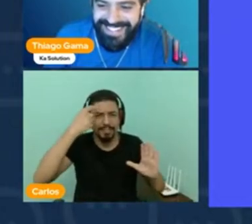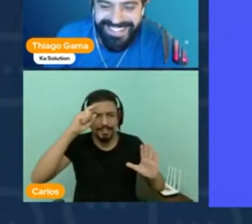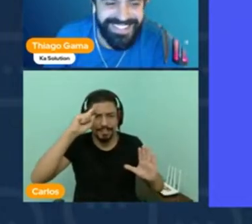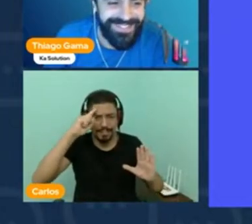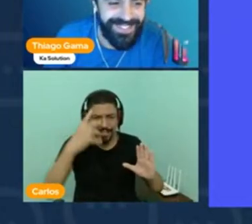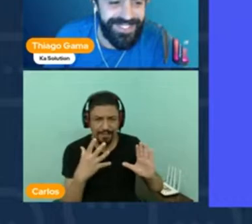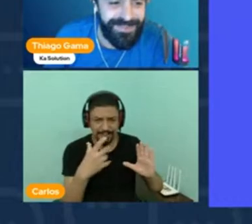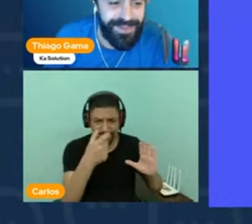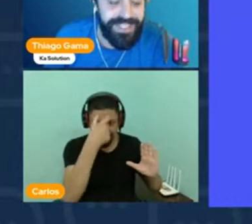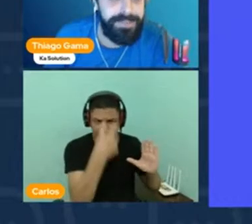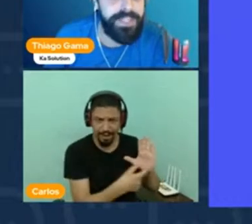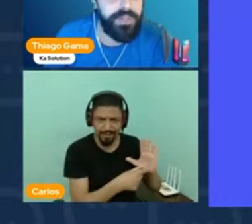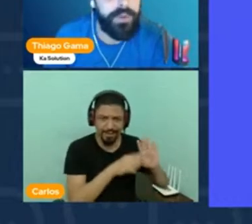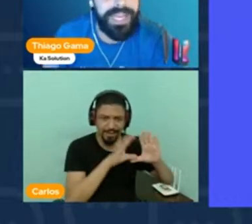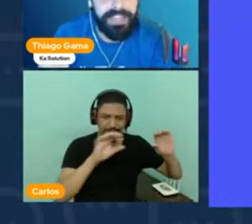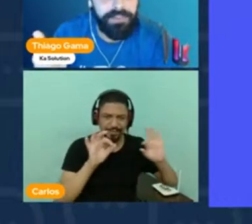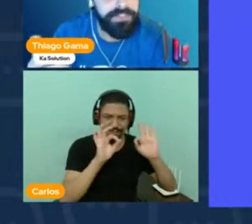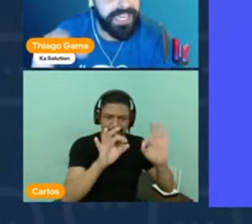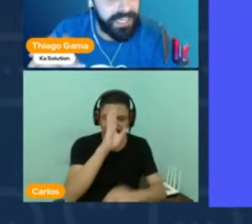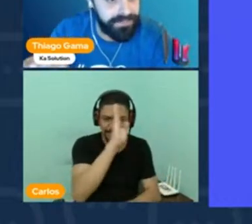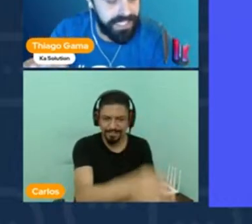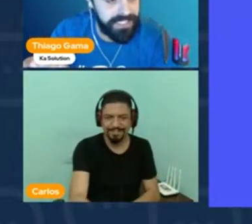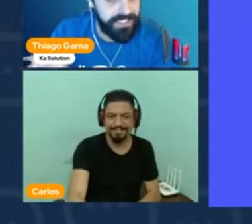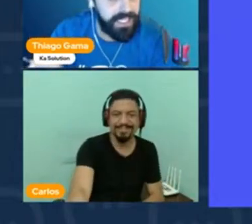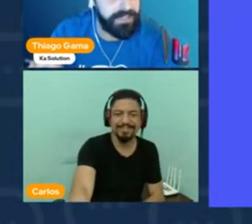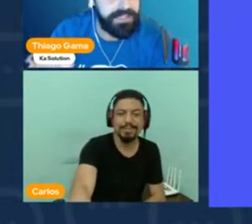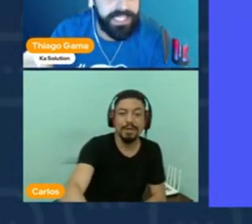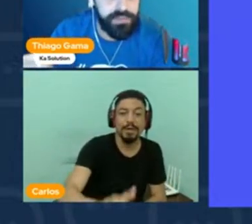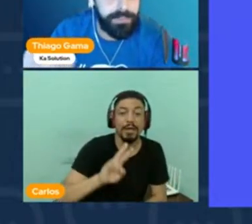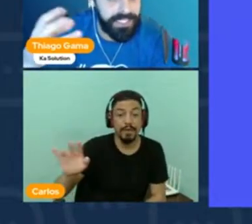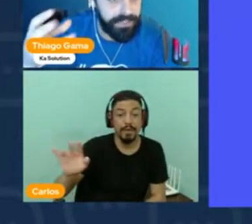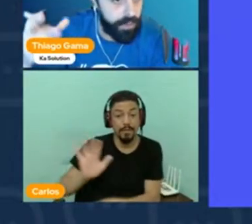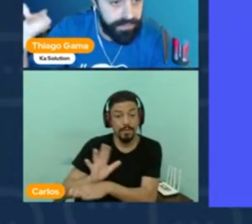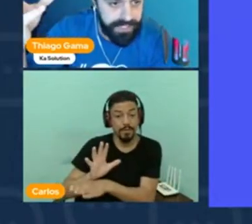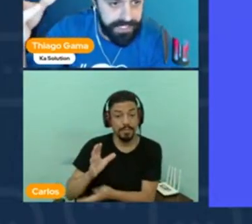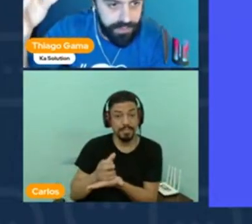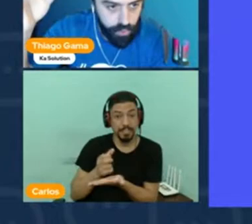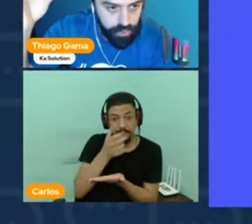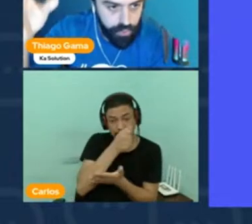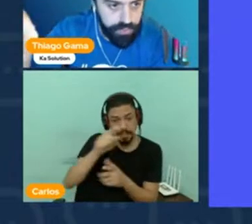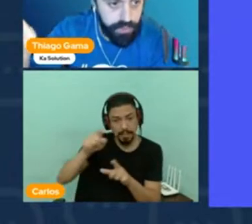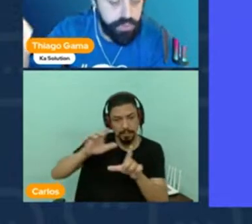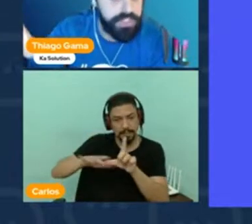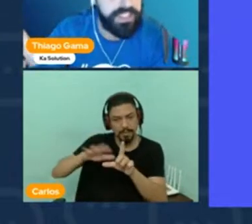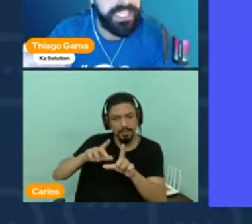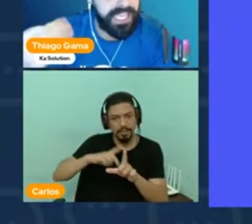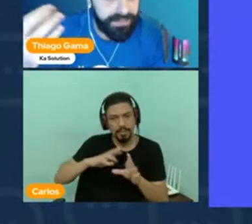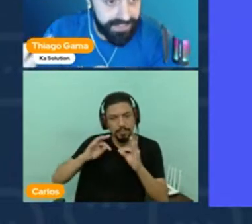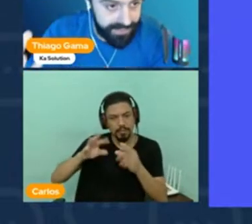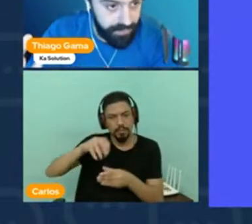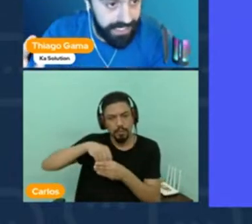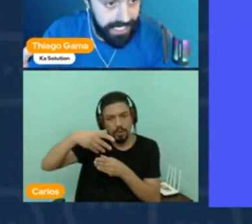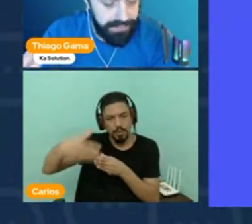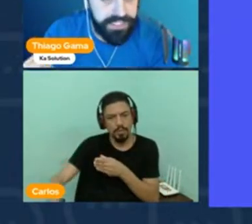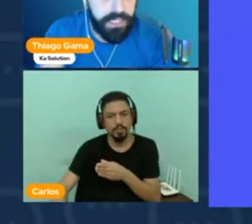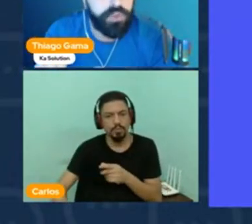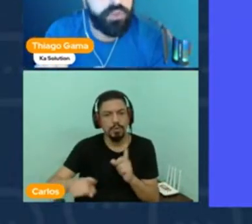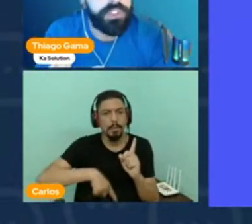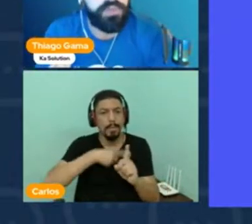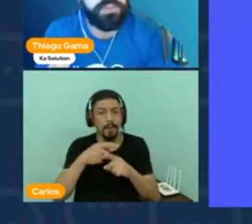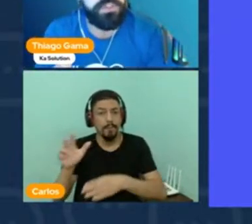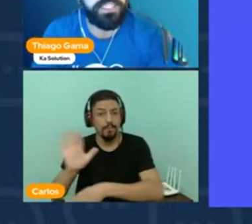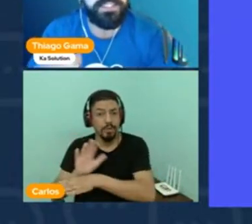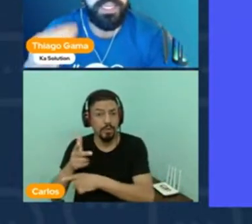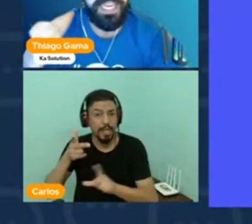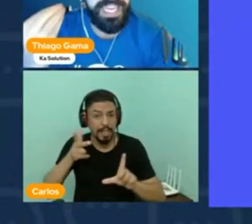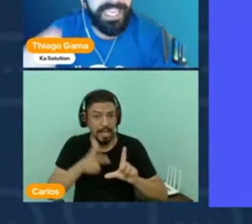pessoal? Muito bom. E, pessoal, a live vai ficar gravada, tá? Dentro da plataforma vai ter todos os conteúdos e vai ter a gravação da live, então eu